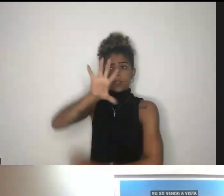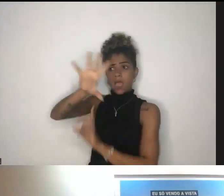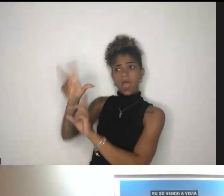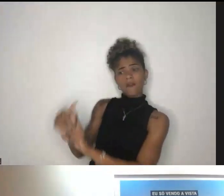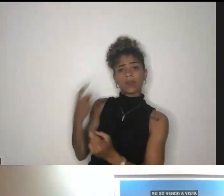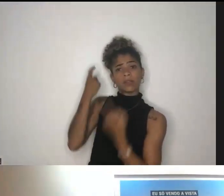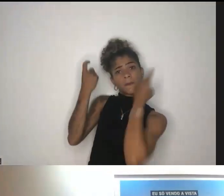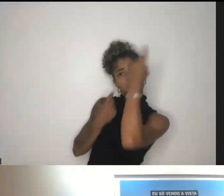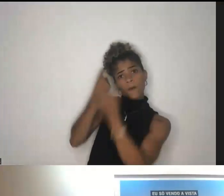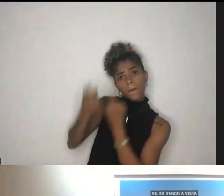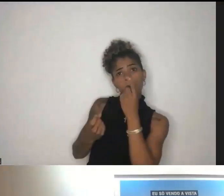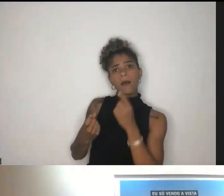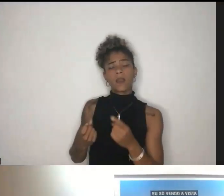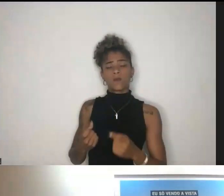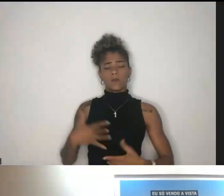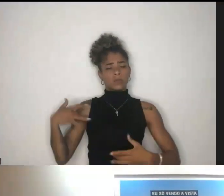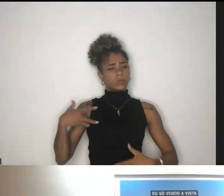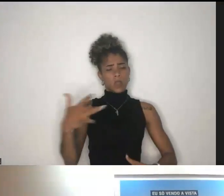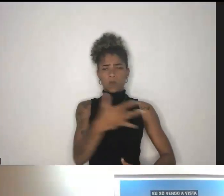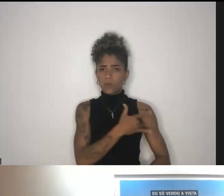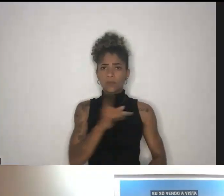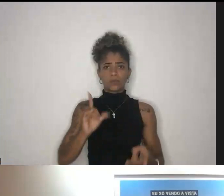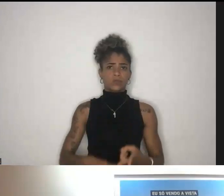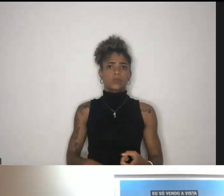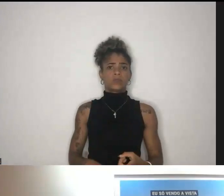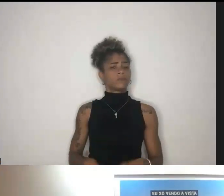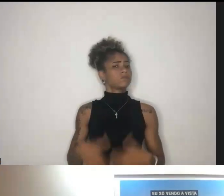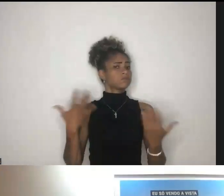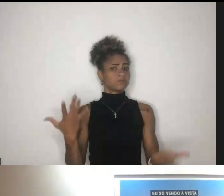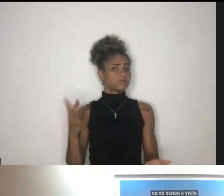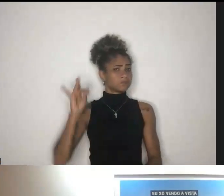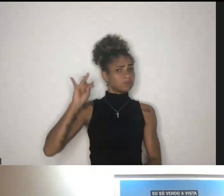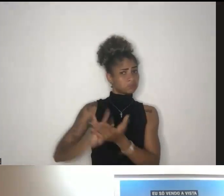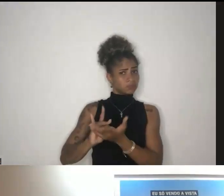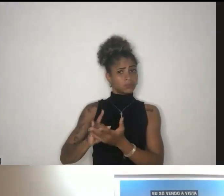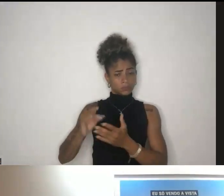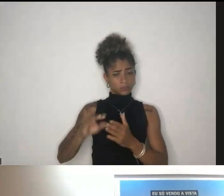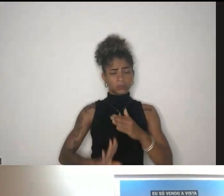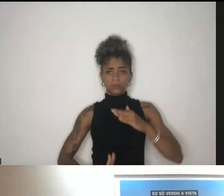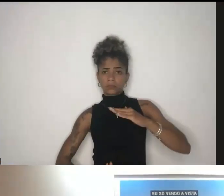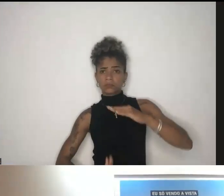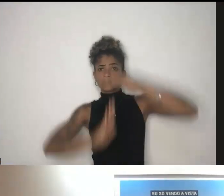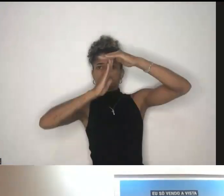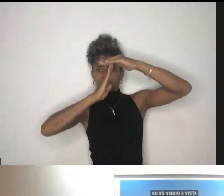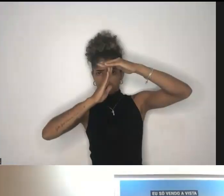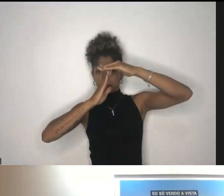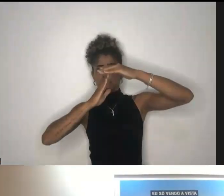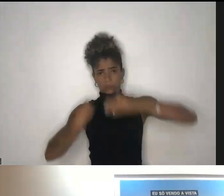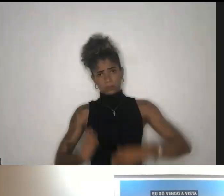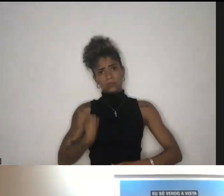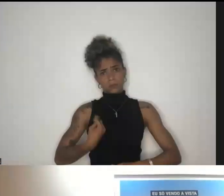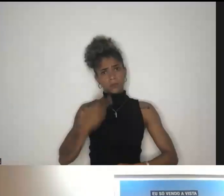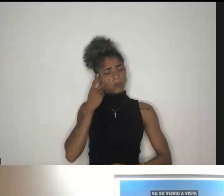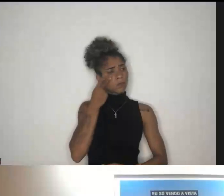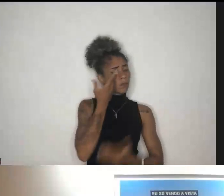com vaso sanitário ele tá então assim realmente ele chegou num ponto em que ele ele tá enxergando